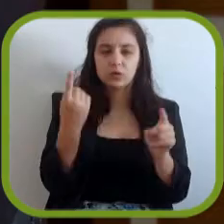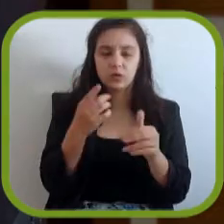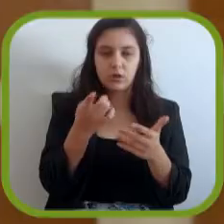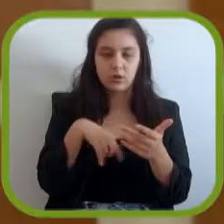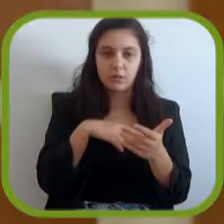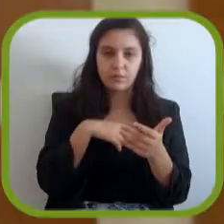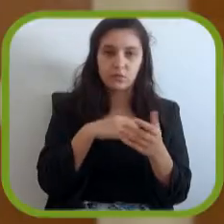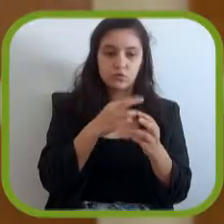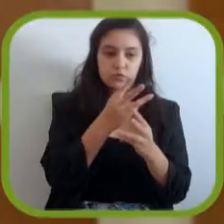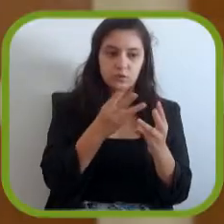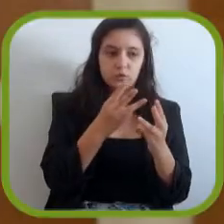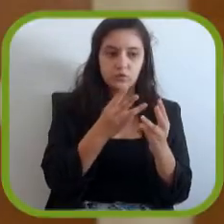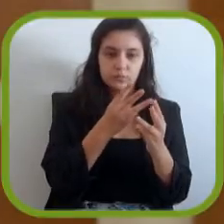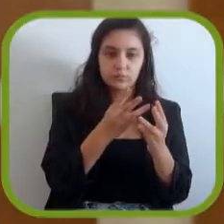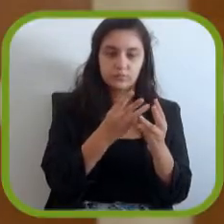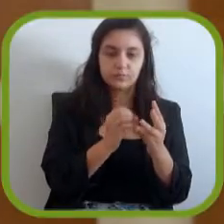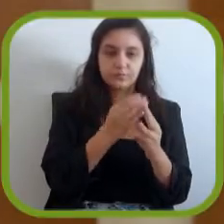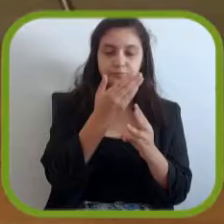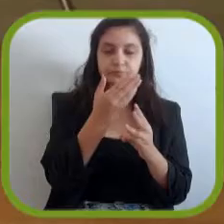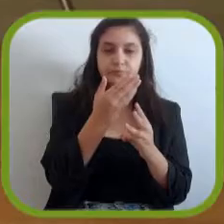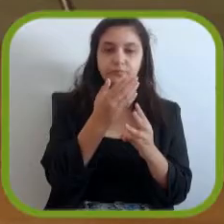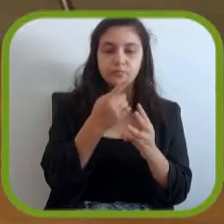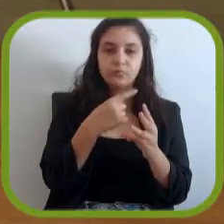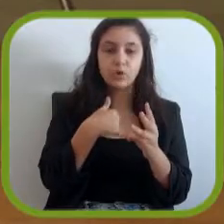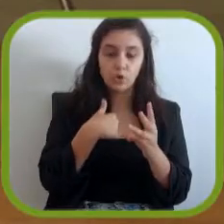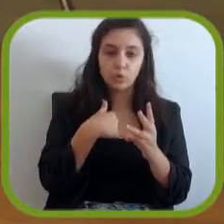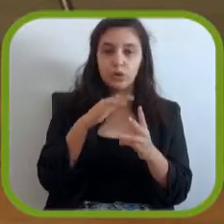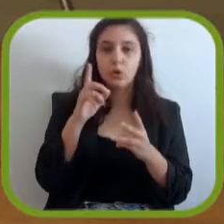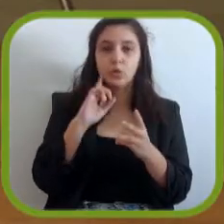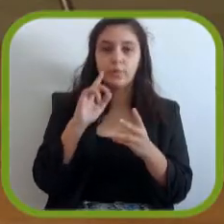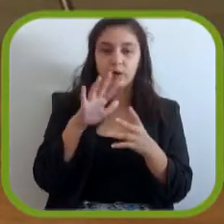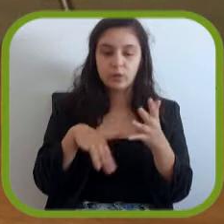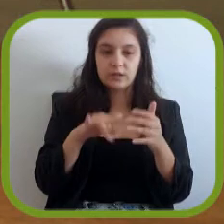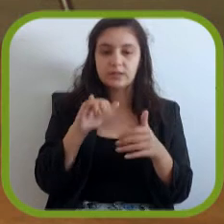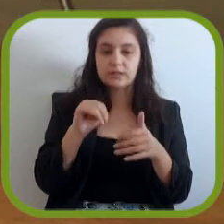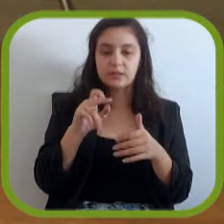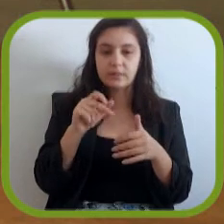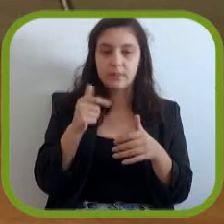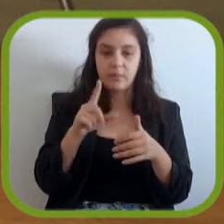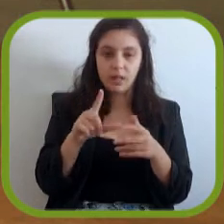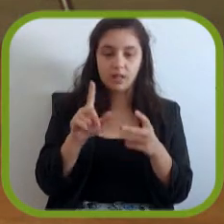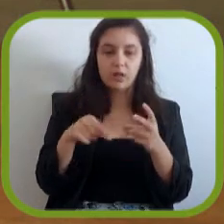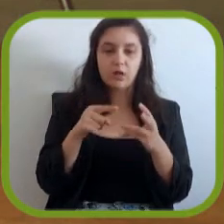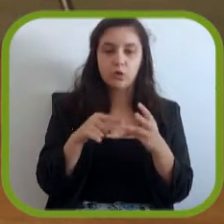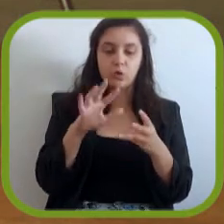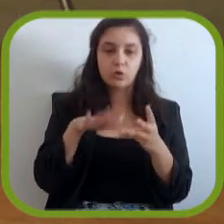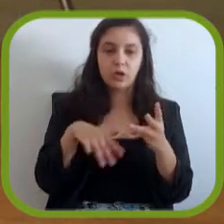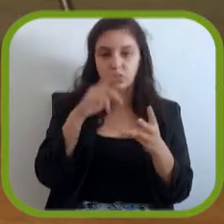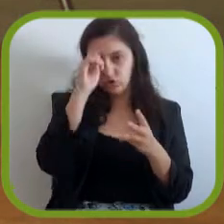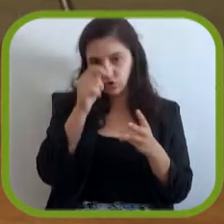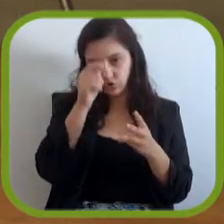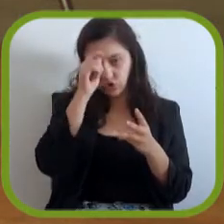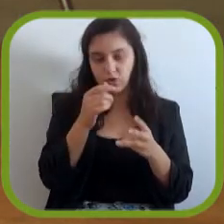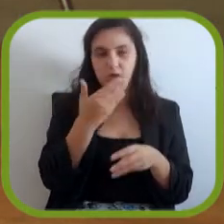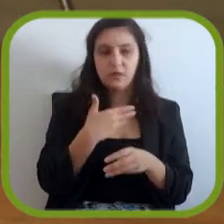projeto? Nós éramos 3 no início do projeto. Eu, mais uma colega minha, a Isabel Moura Carvalho, mais um colega